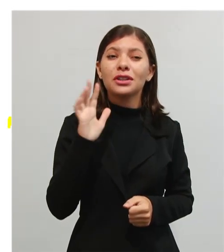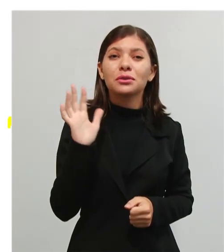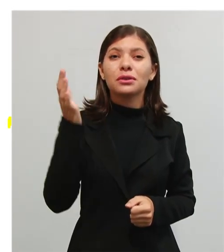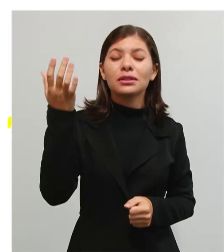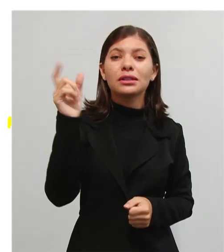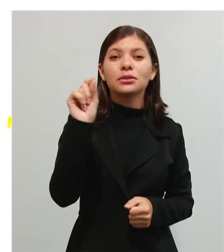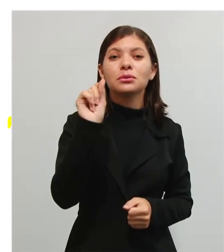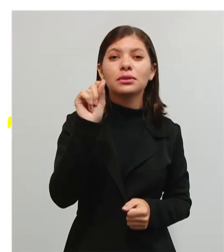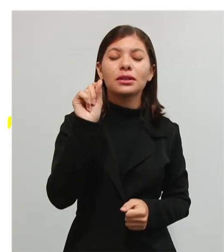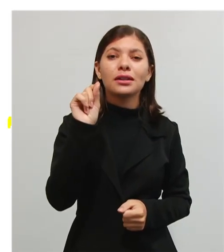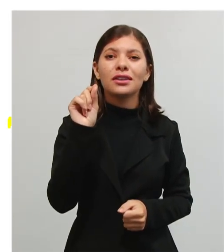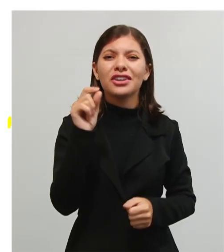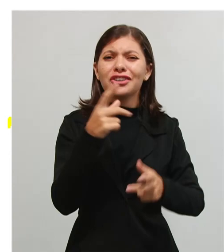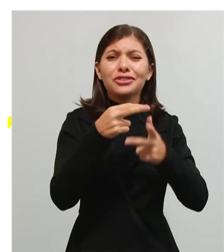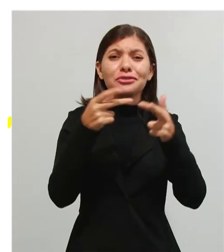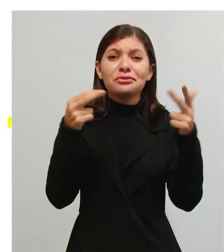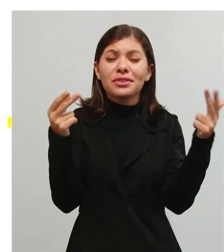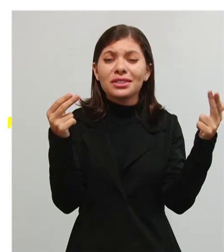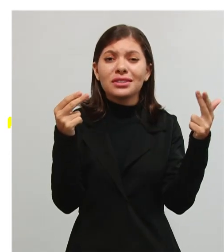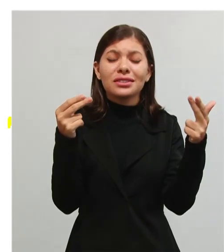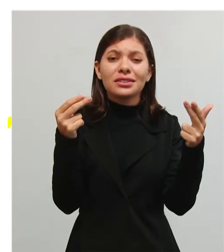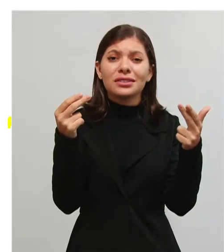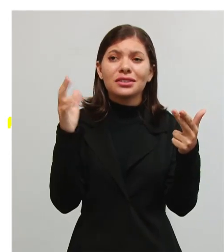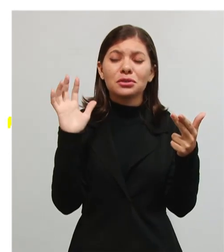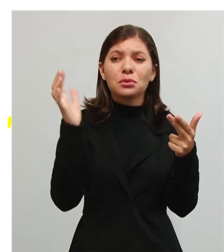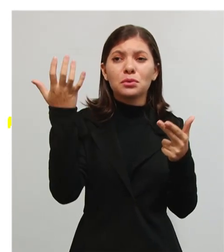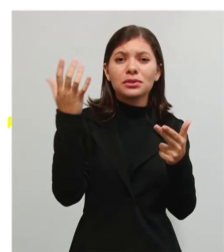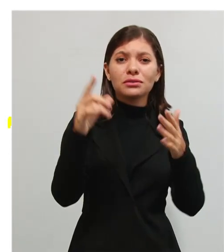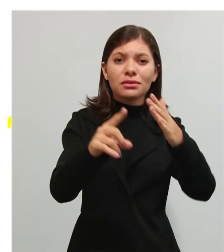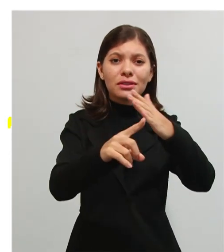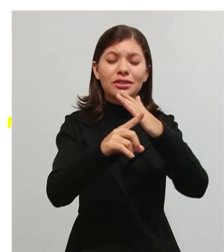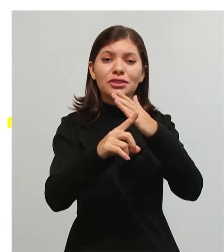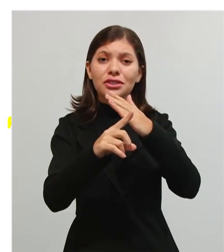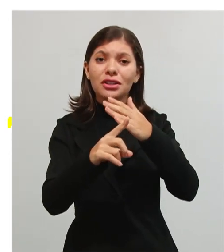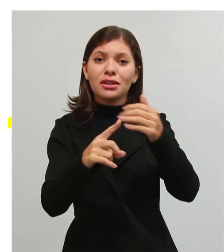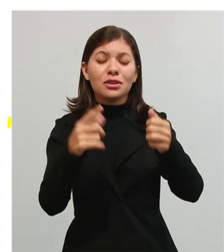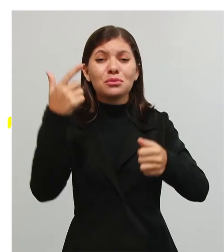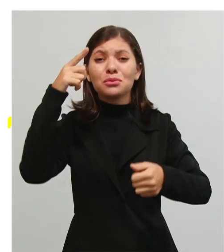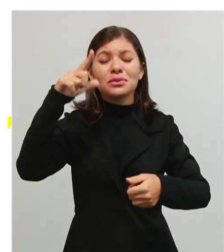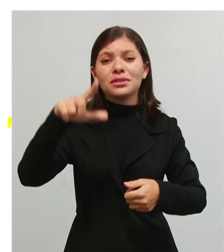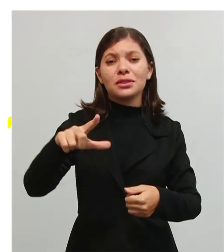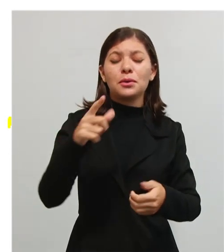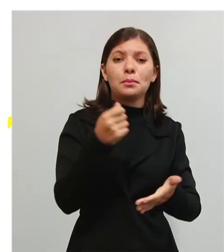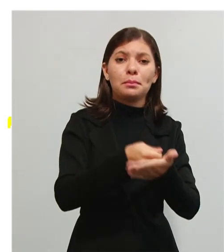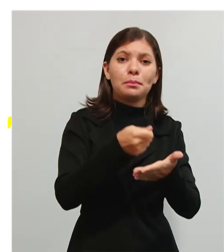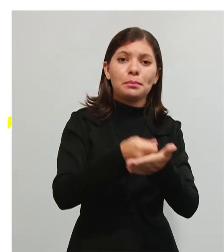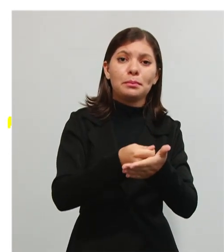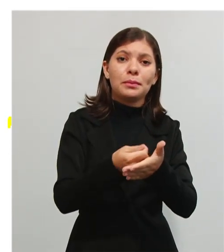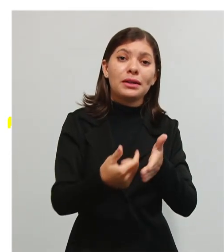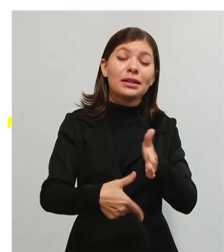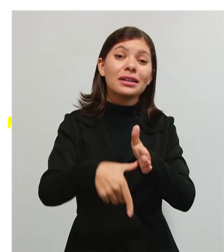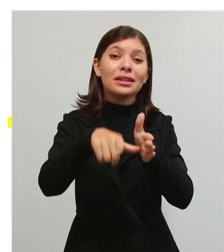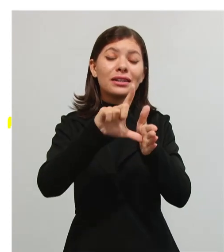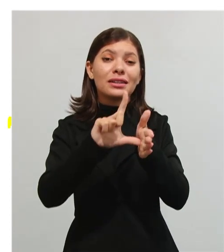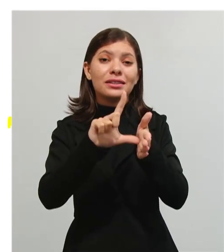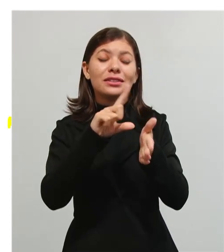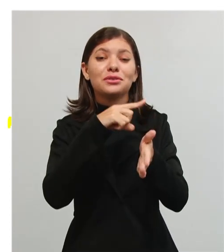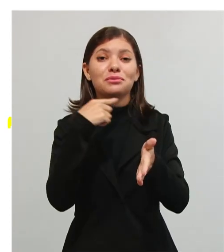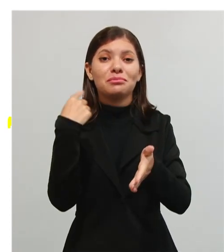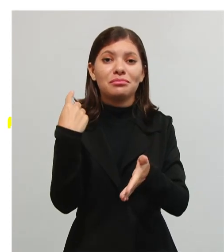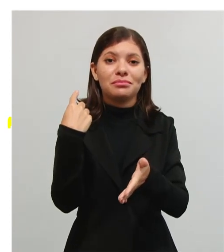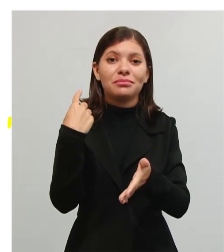situações que façam com que esse cliente, infelizmente, não pôde pagar aquela dívida antes do vencimento ou no dia do